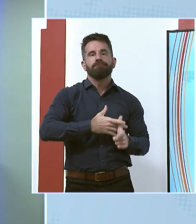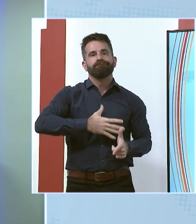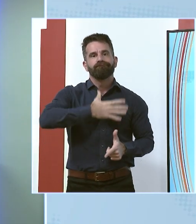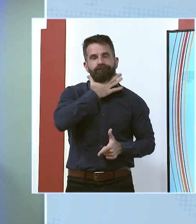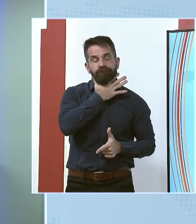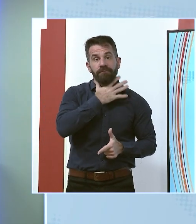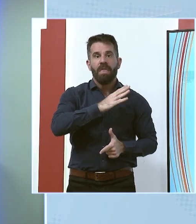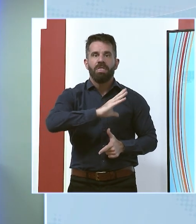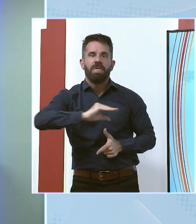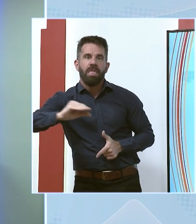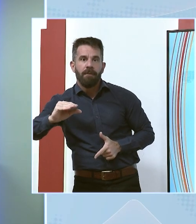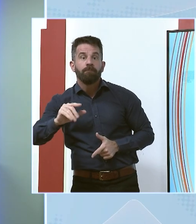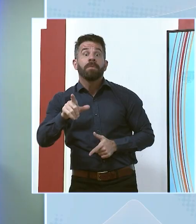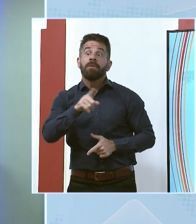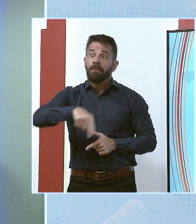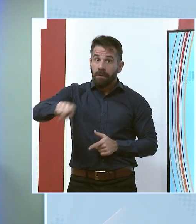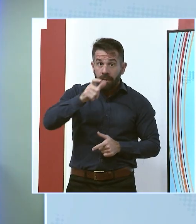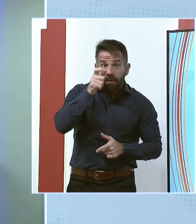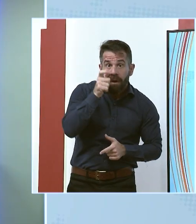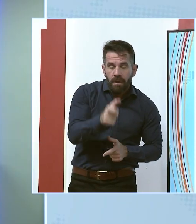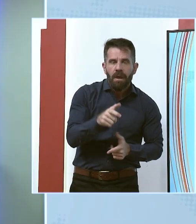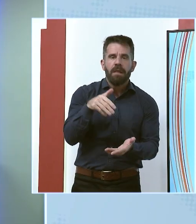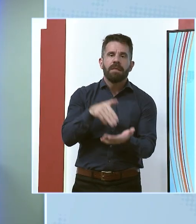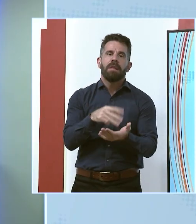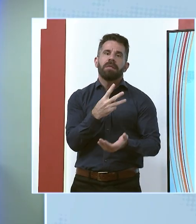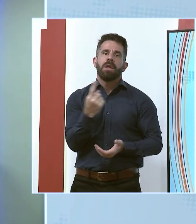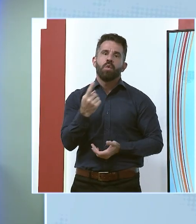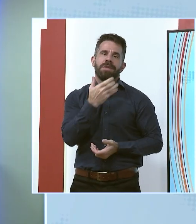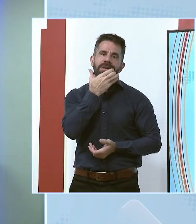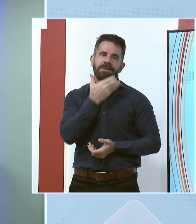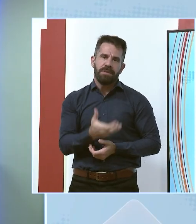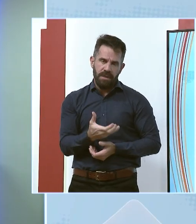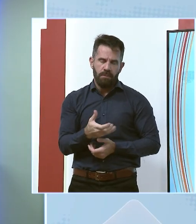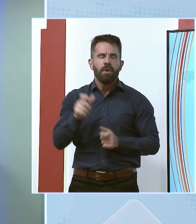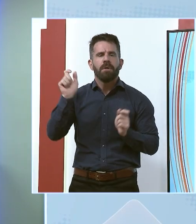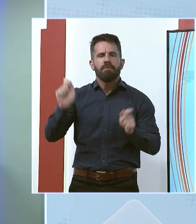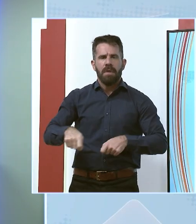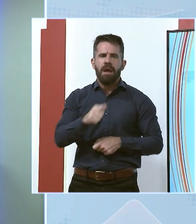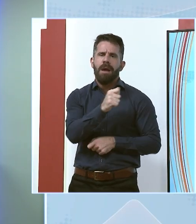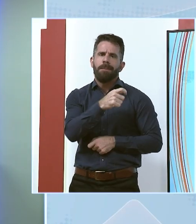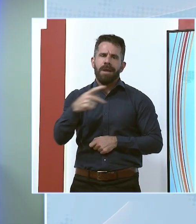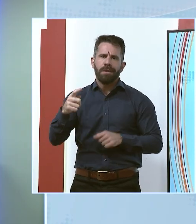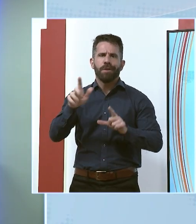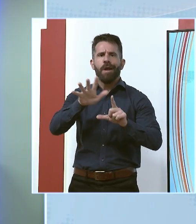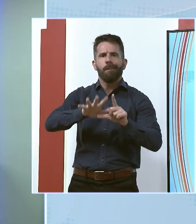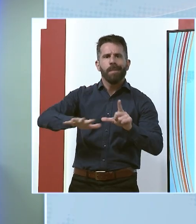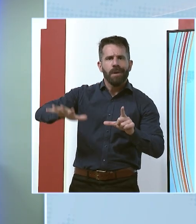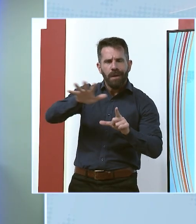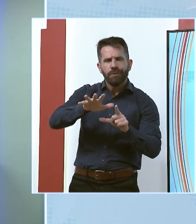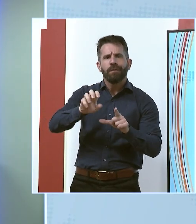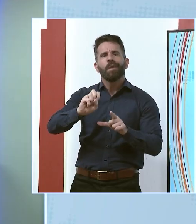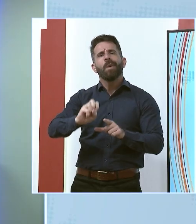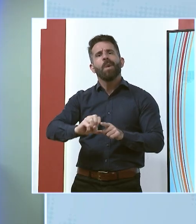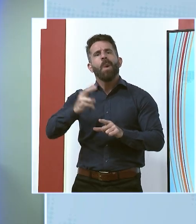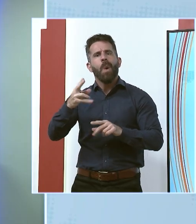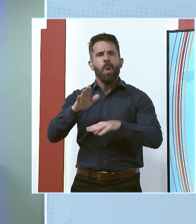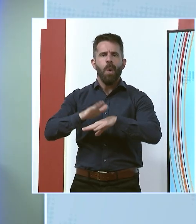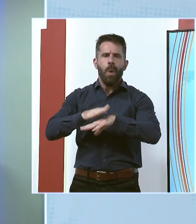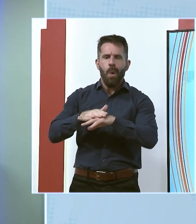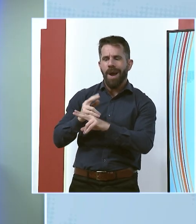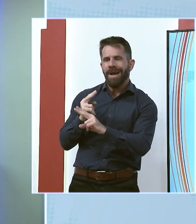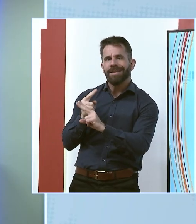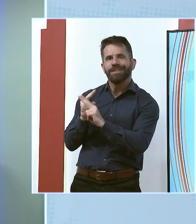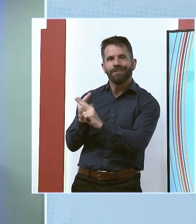aderir à renegociação até 31 de dezembro, por meio dos aplicativos, plataformas digitais, agências da